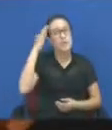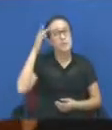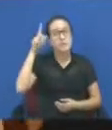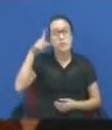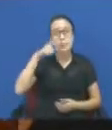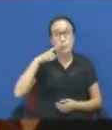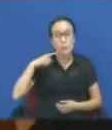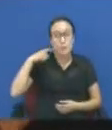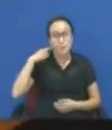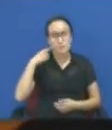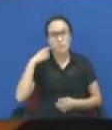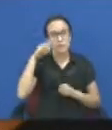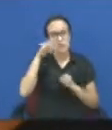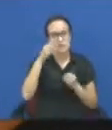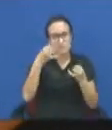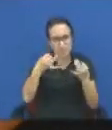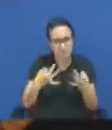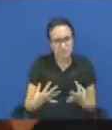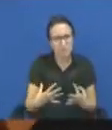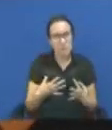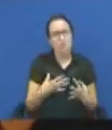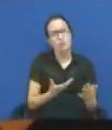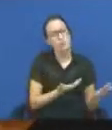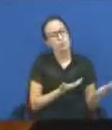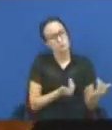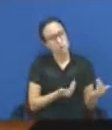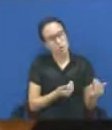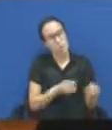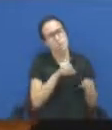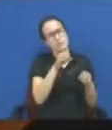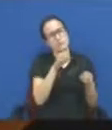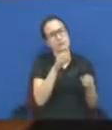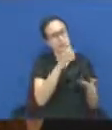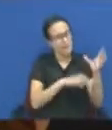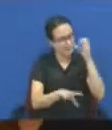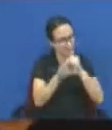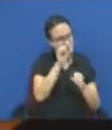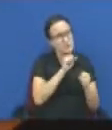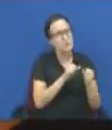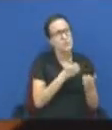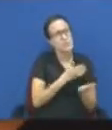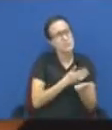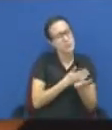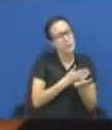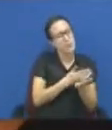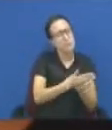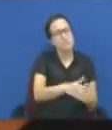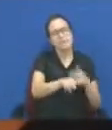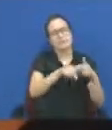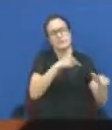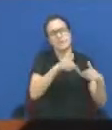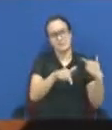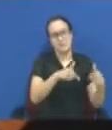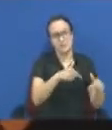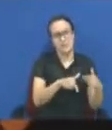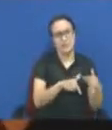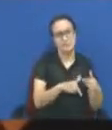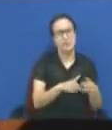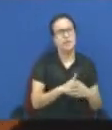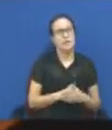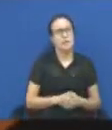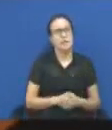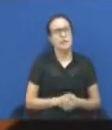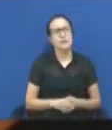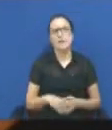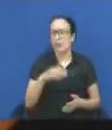como um jovem aprendiz que realmente deve ser capacitado para enfrentar o mercado. E realmente